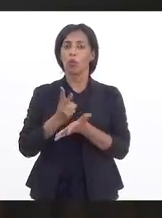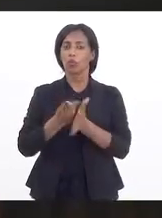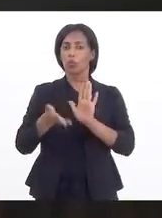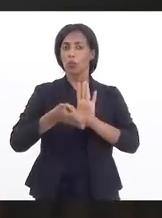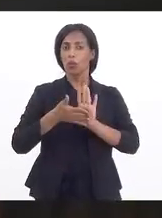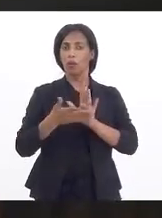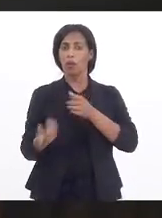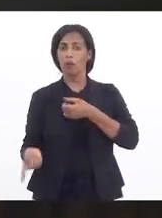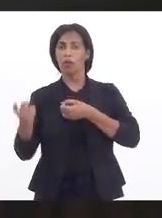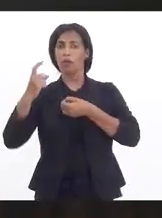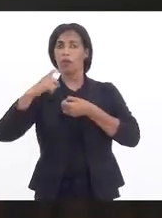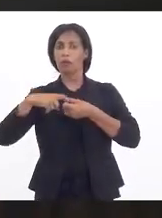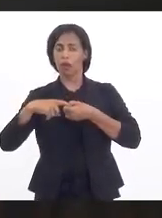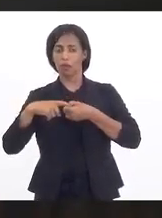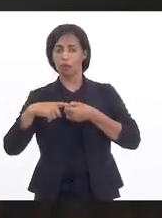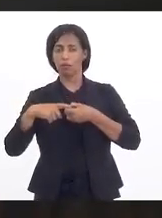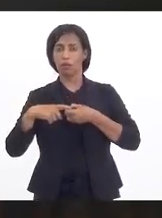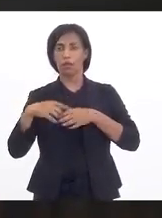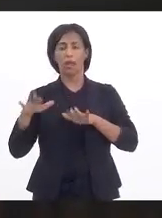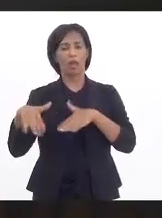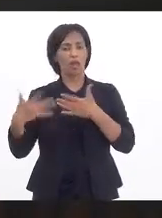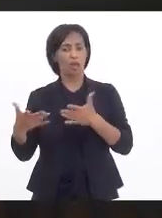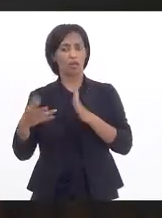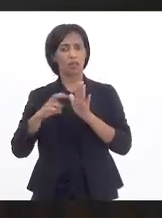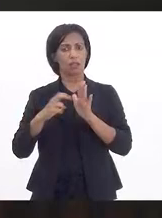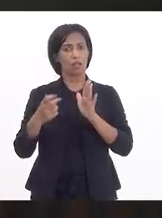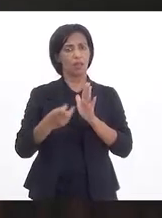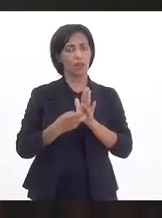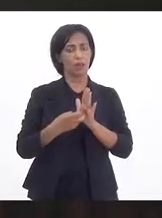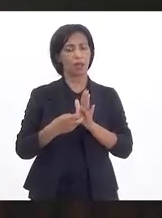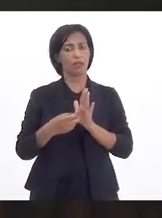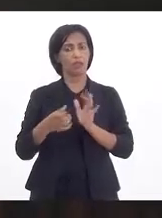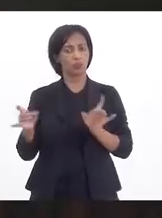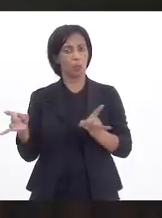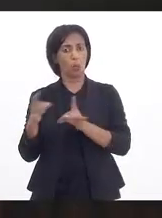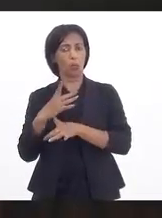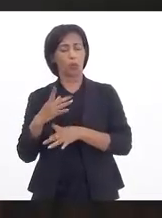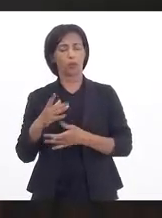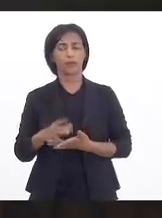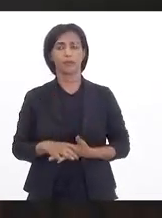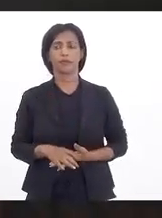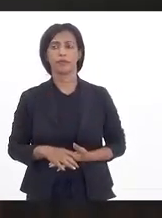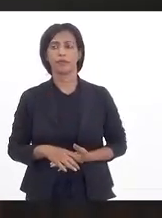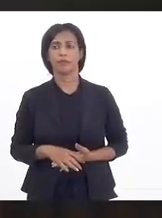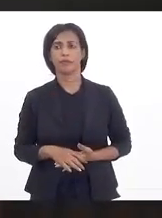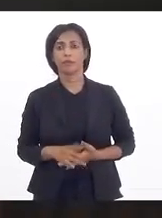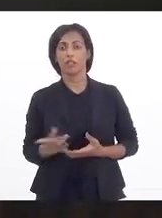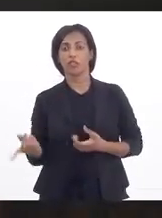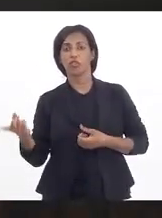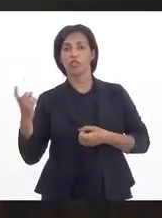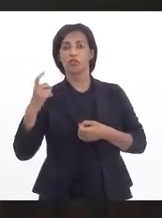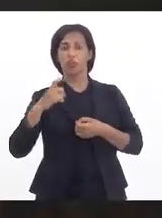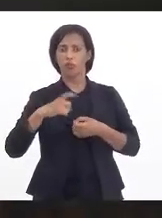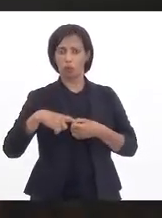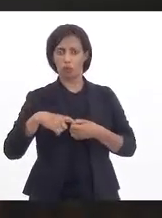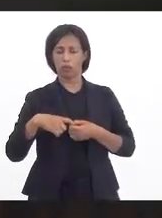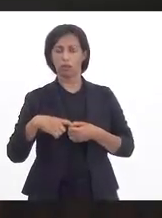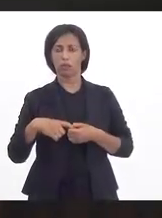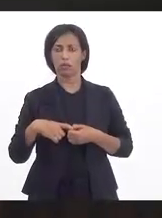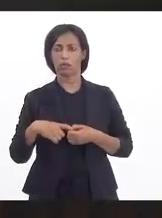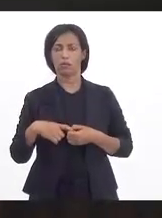com a pauta e voltar a Retornar assim que a emenda estiver na mão do deputado mas Pacheco a gente retorna novamente